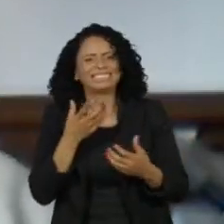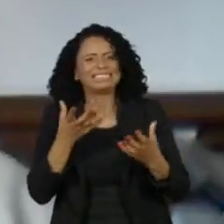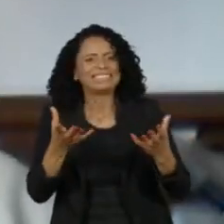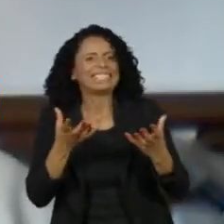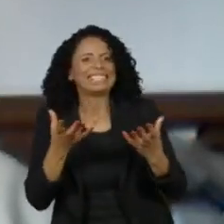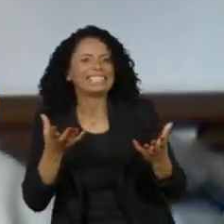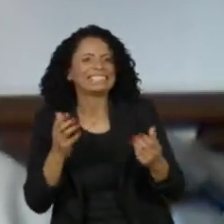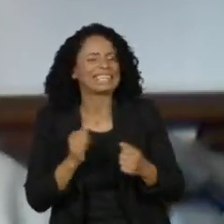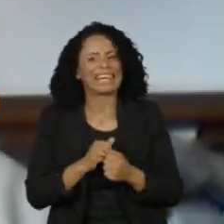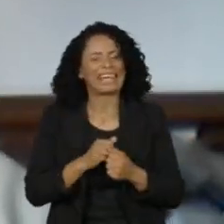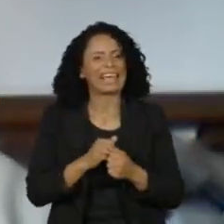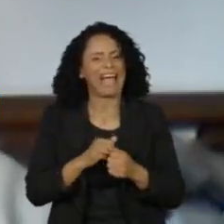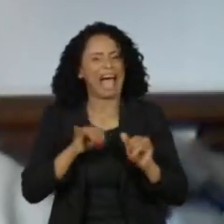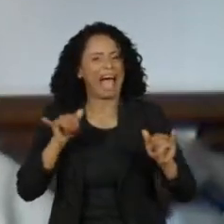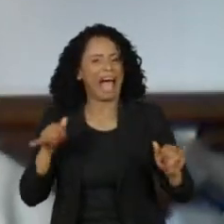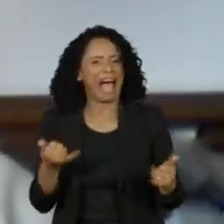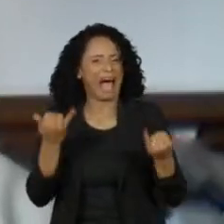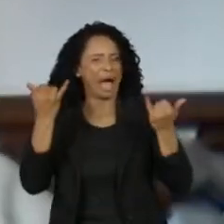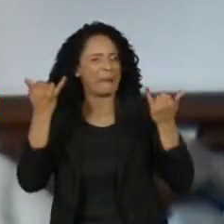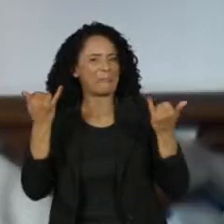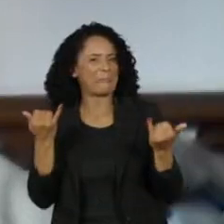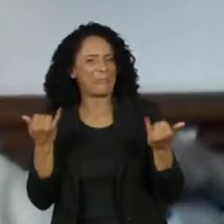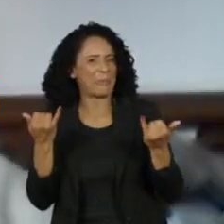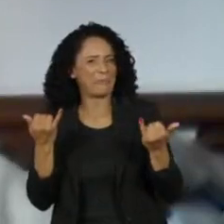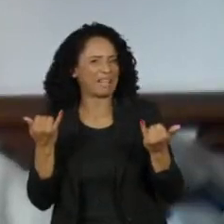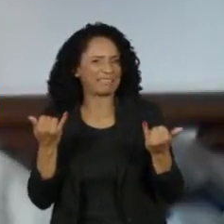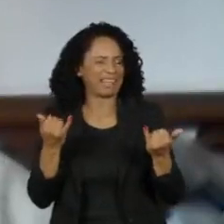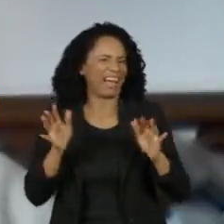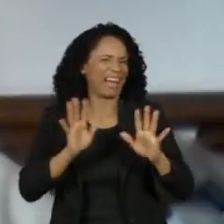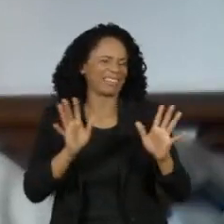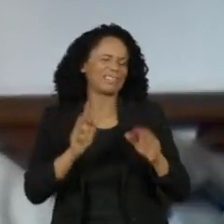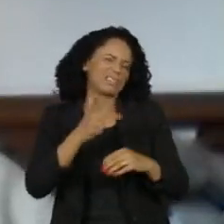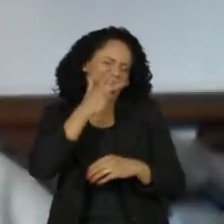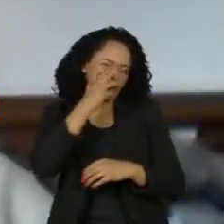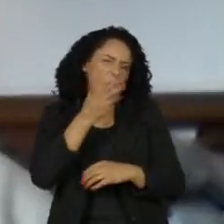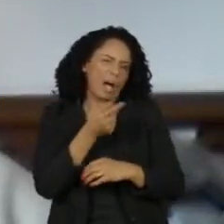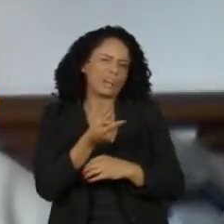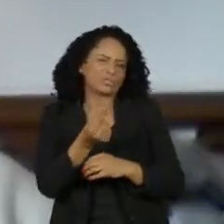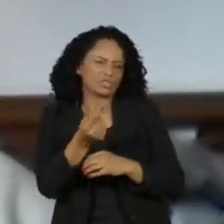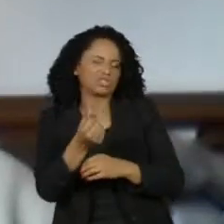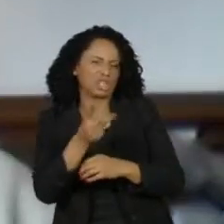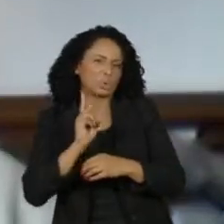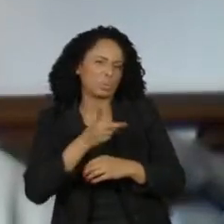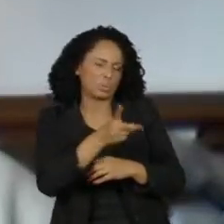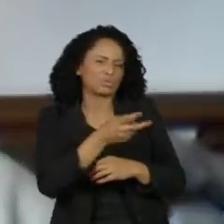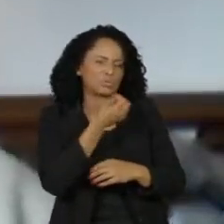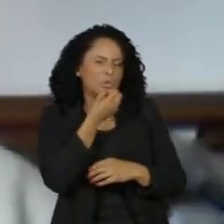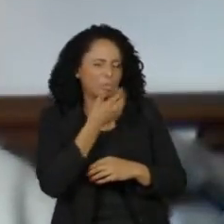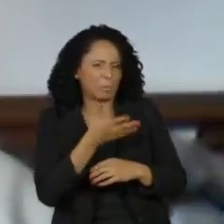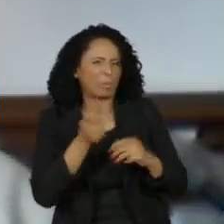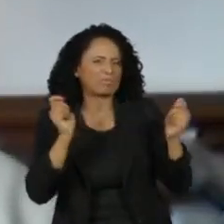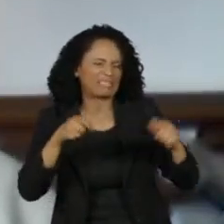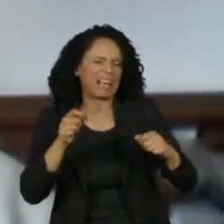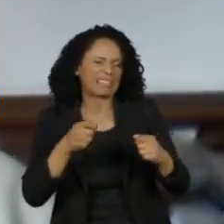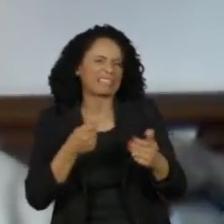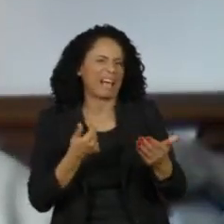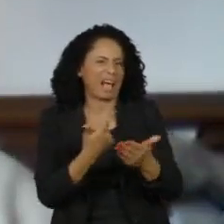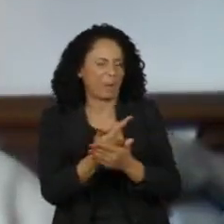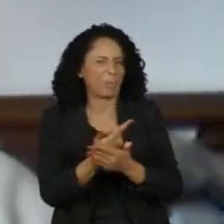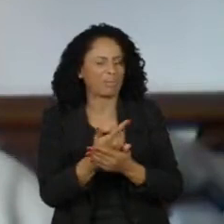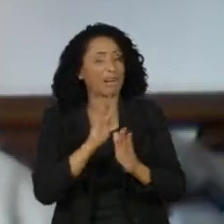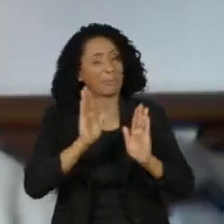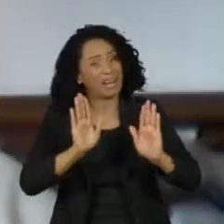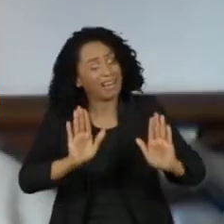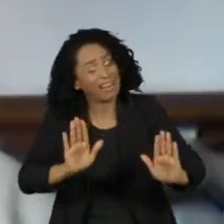tirar uma vantagem Zinha Marginal como normalmente acontece acho que essa essa essa queda Chega mas chega sempre